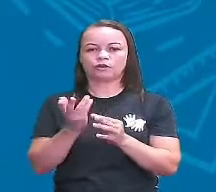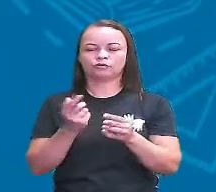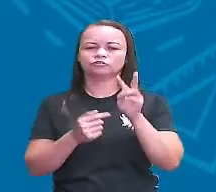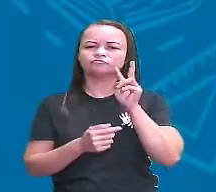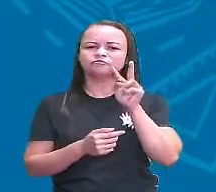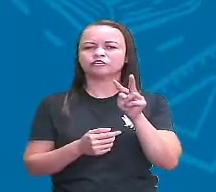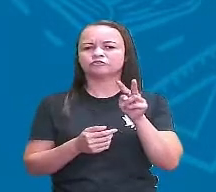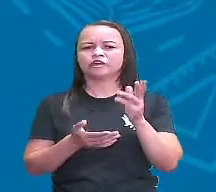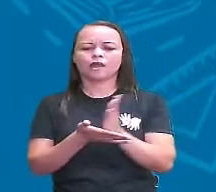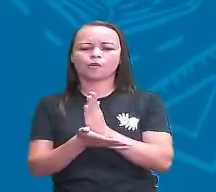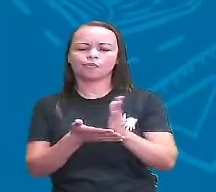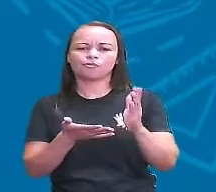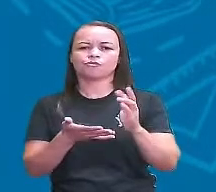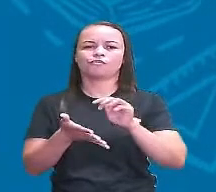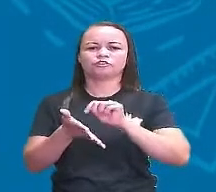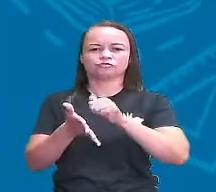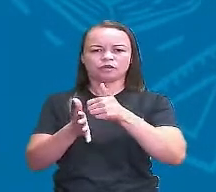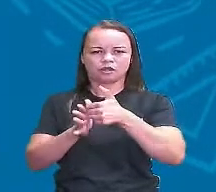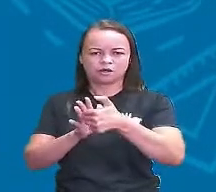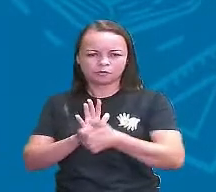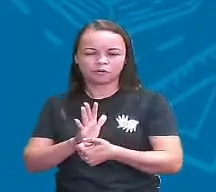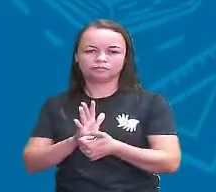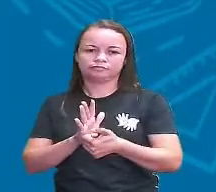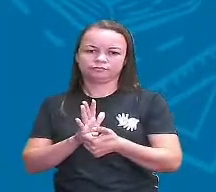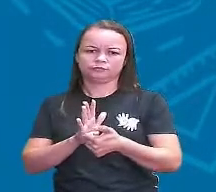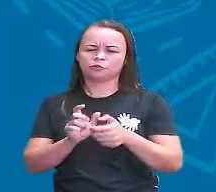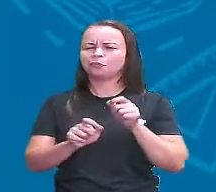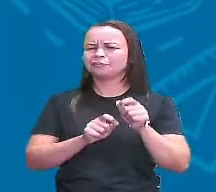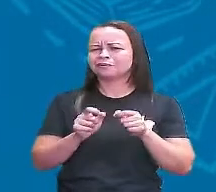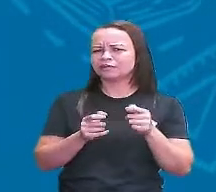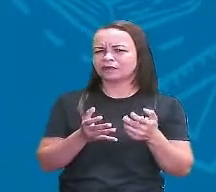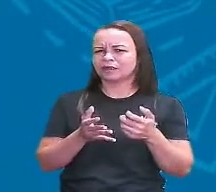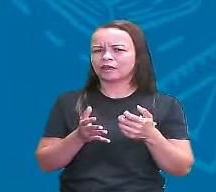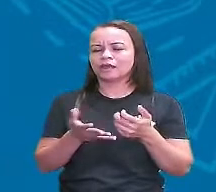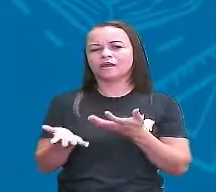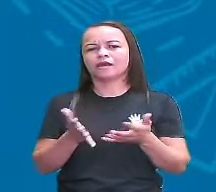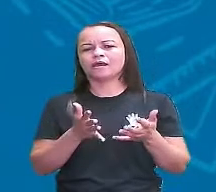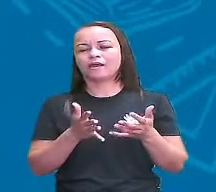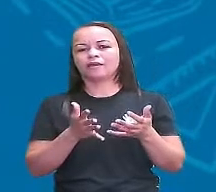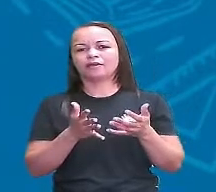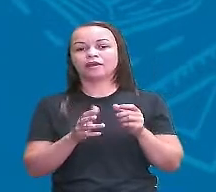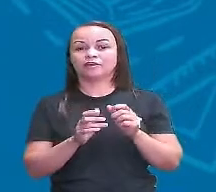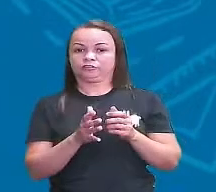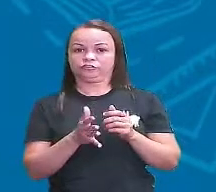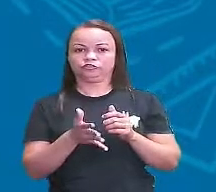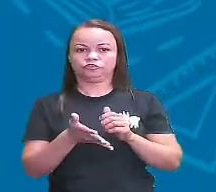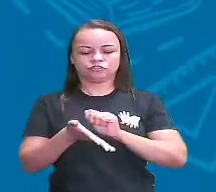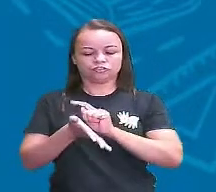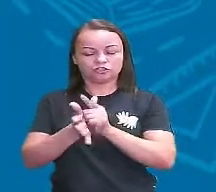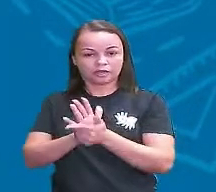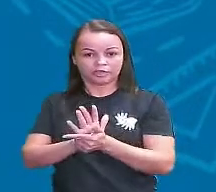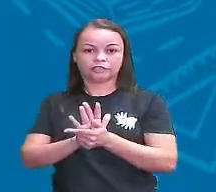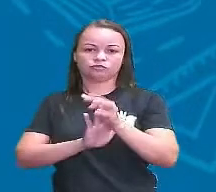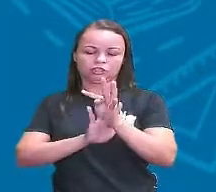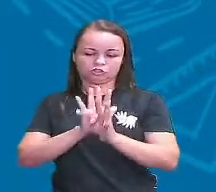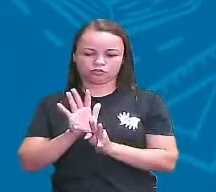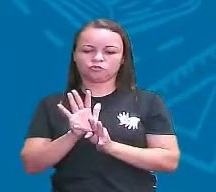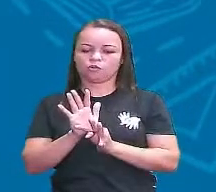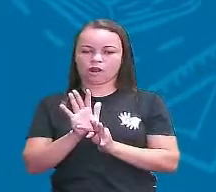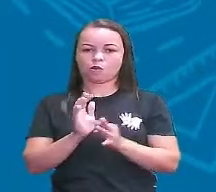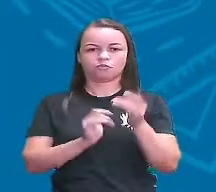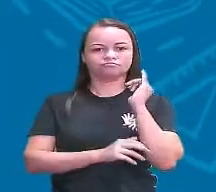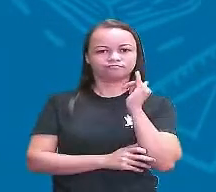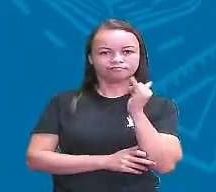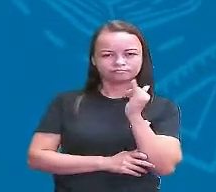E o que é isso? É um gênero textual, tá? Do tipo narrativo, onde a gente conta, narra uma história,